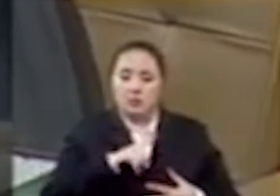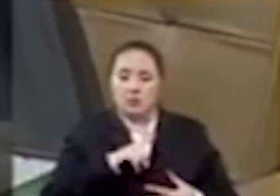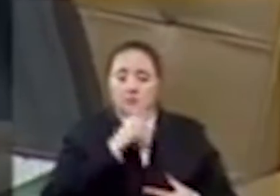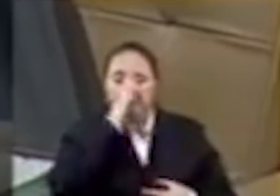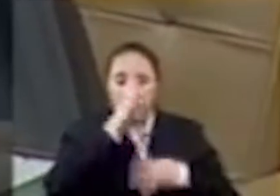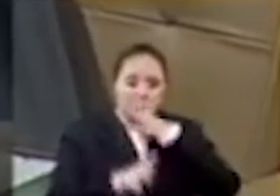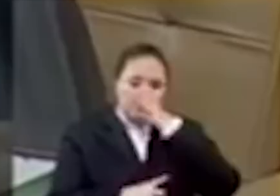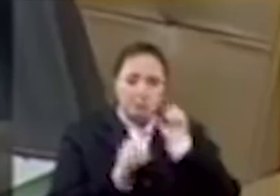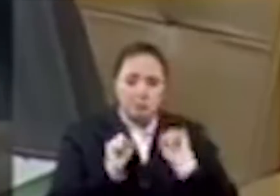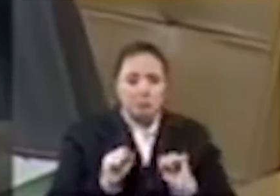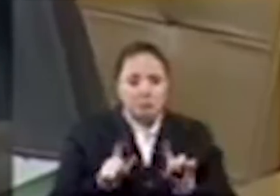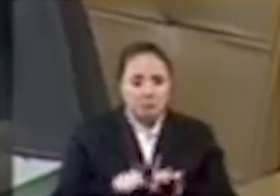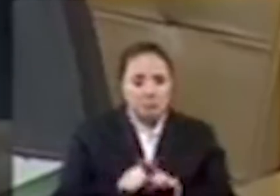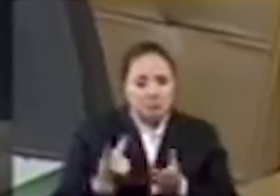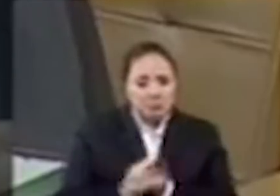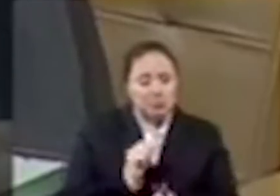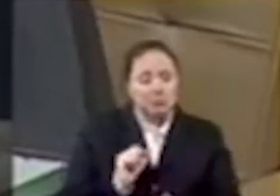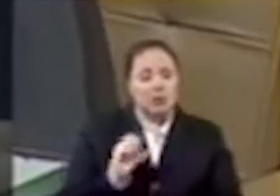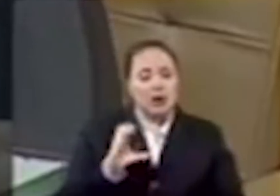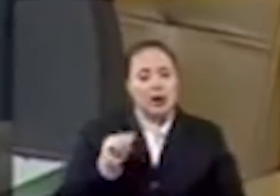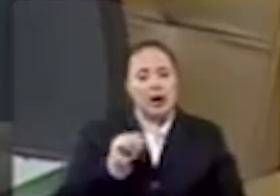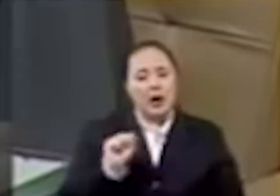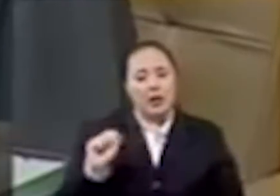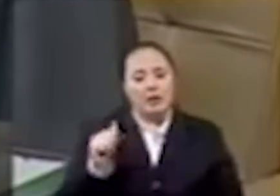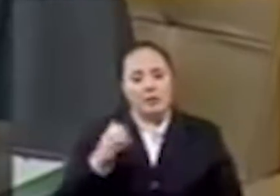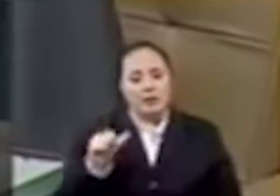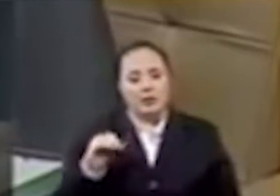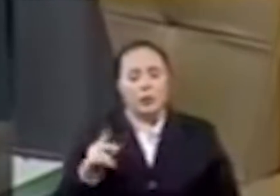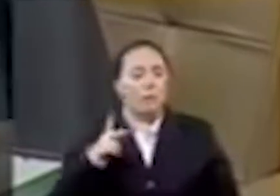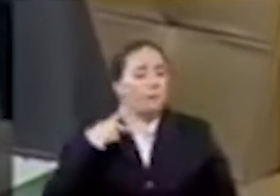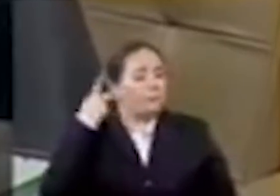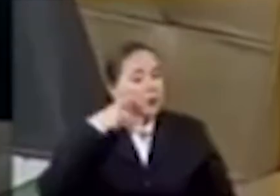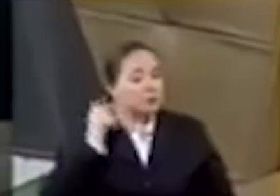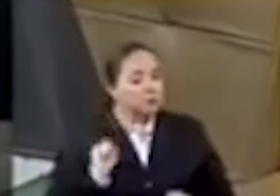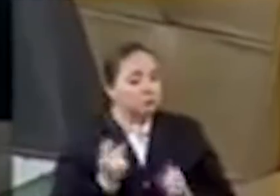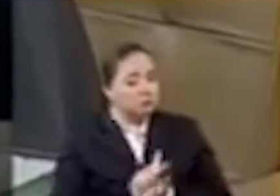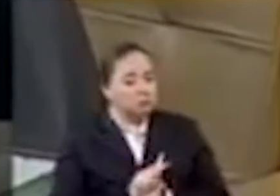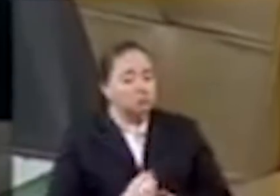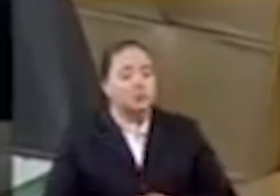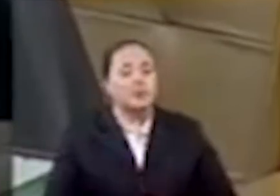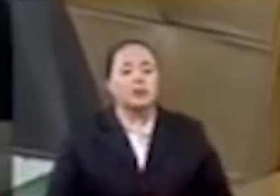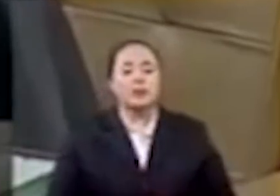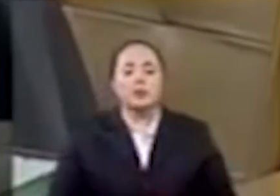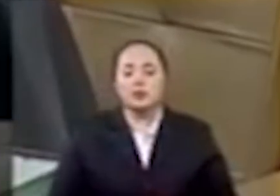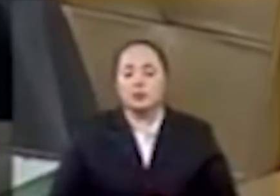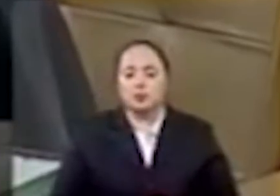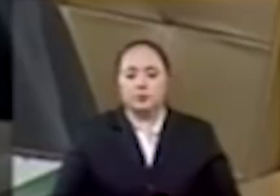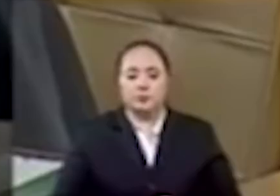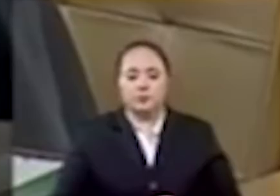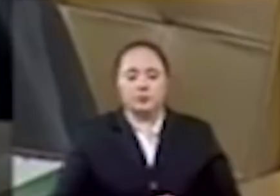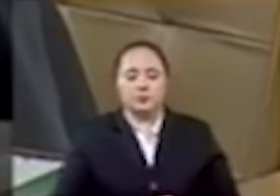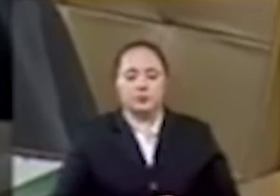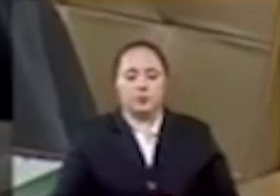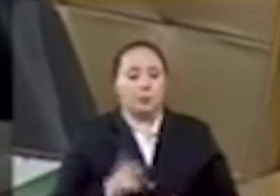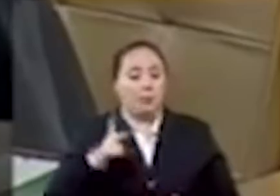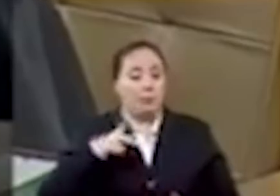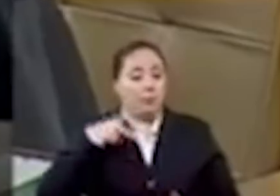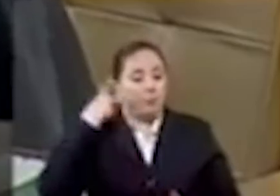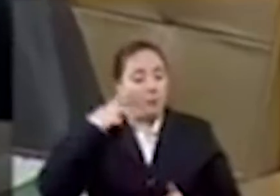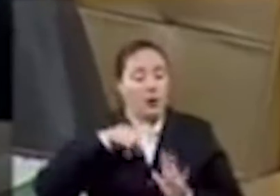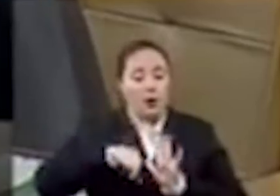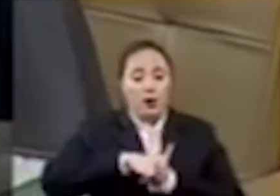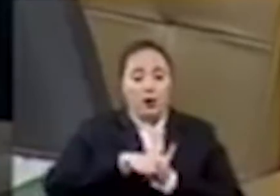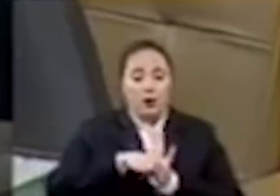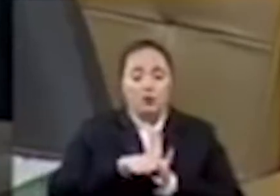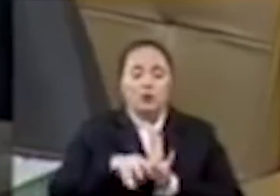poderá sofrer, inclusive, a cassação política. A política criminal desenhada no sistema jurídico brasileiro